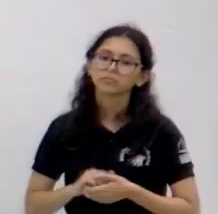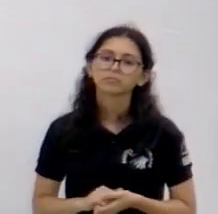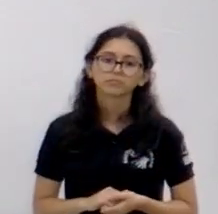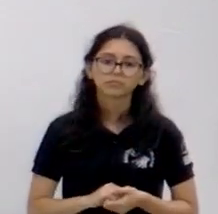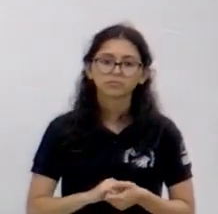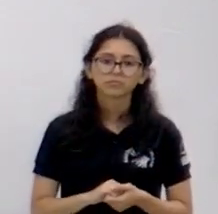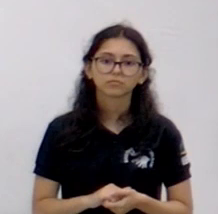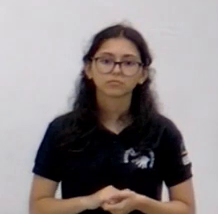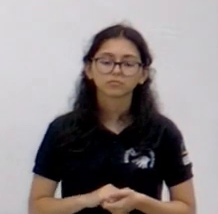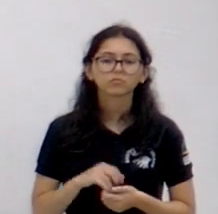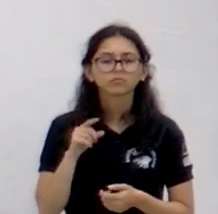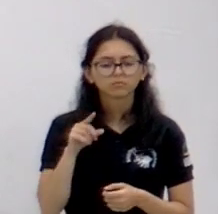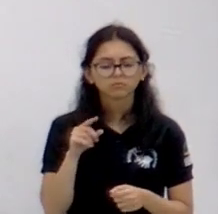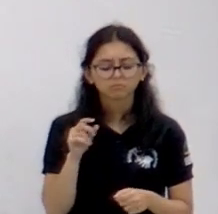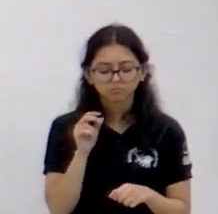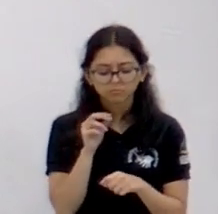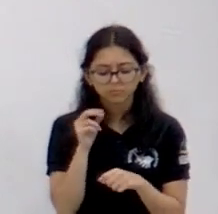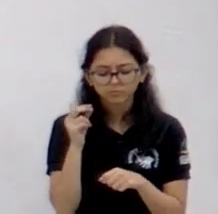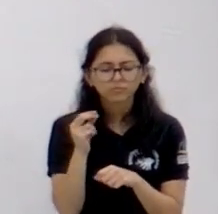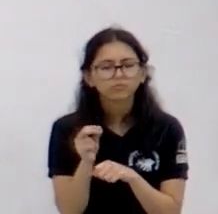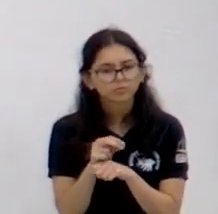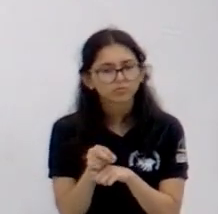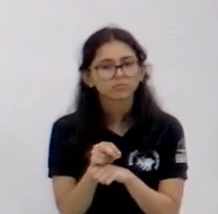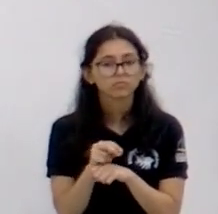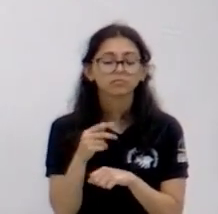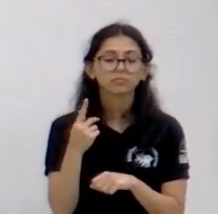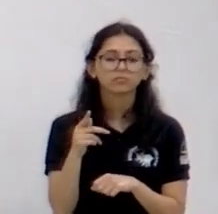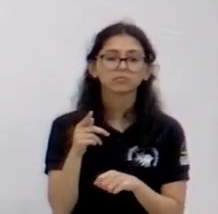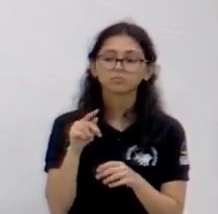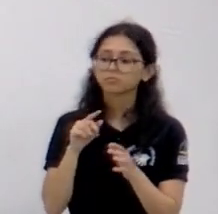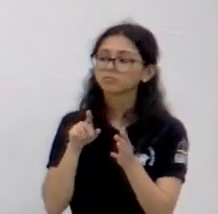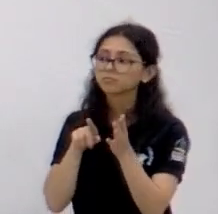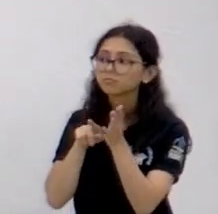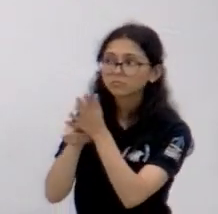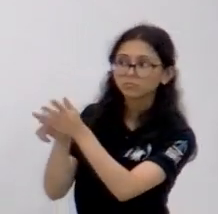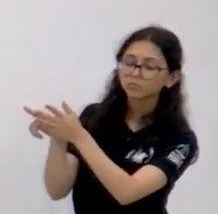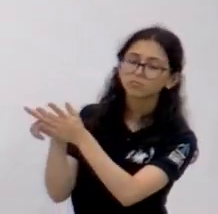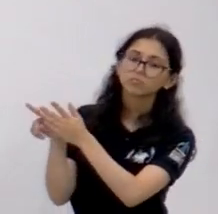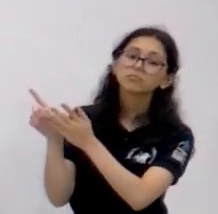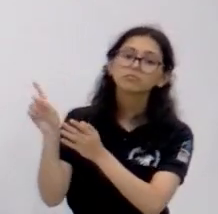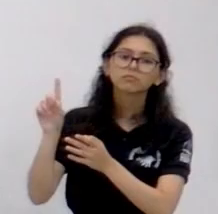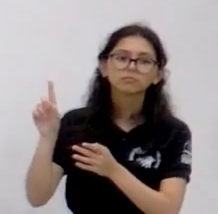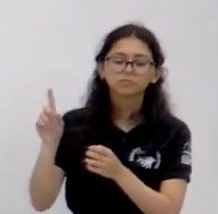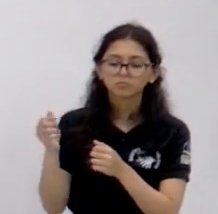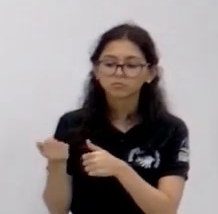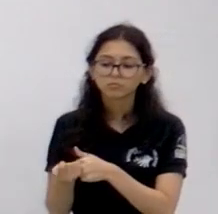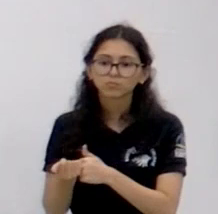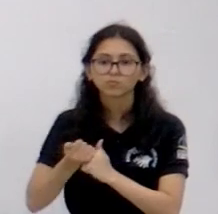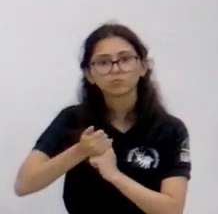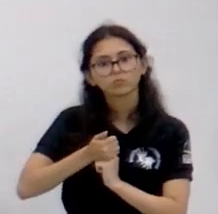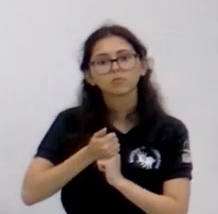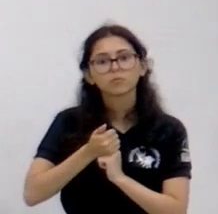natural, comum, não se transforme numa dúvida.